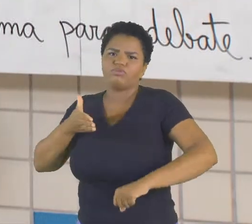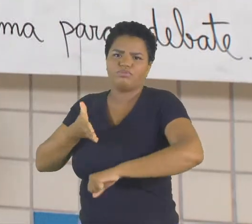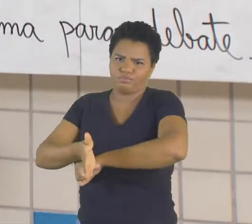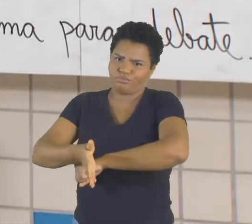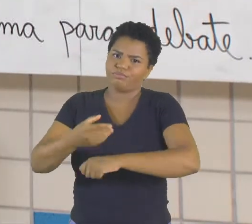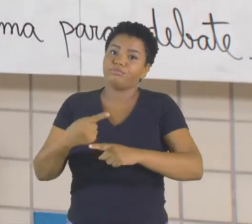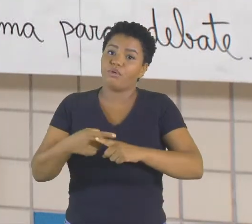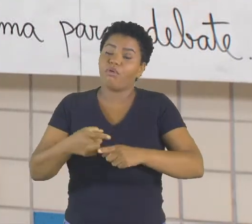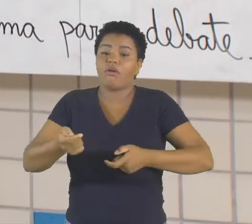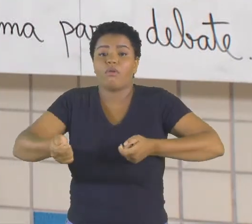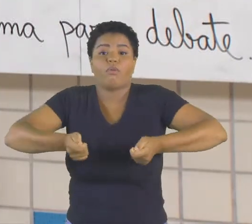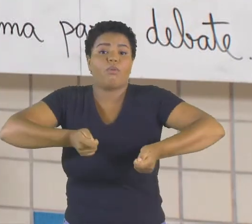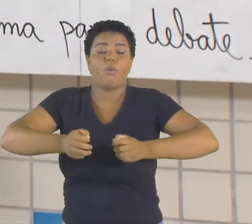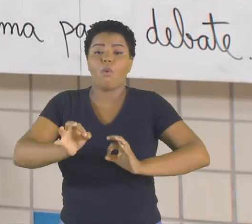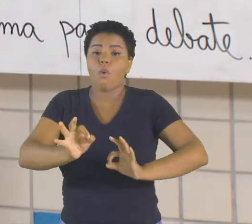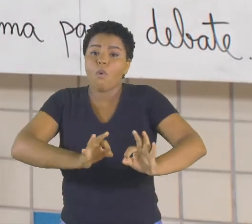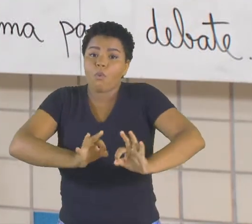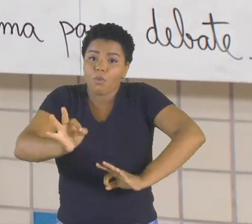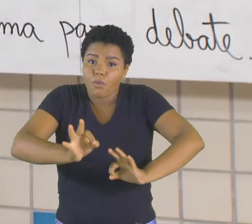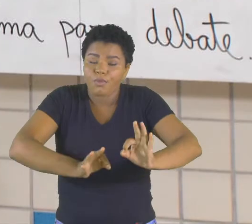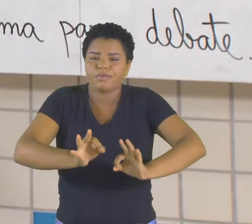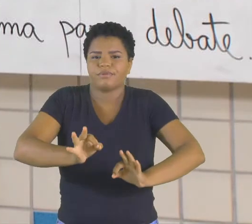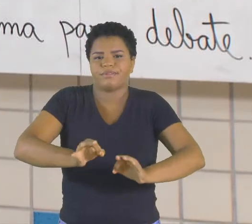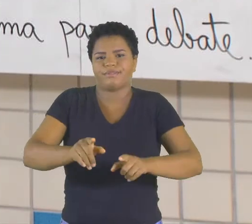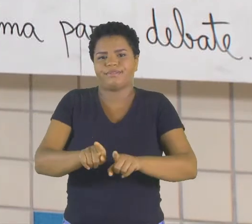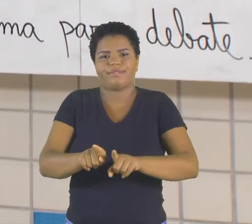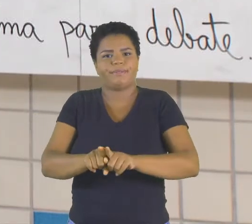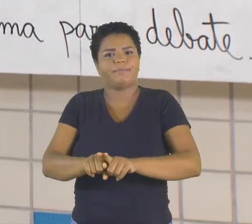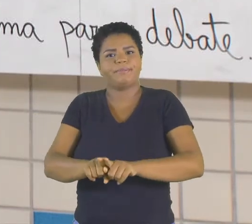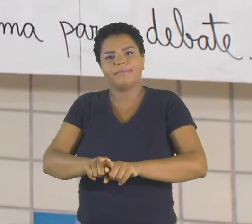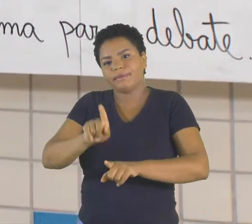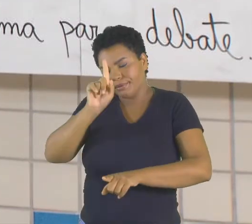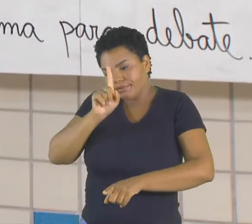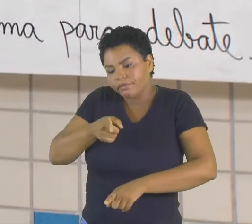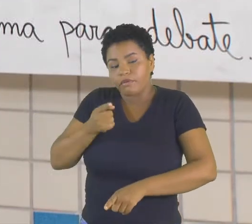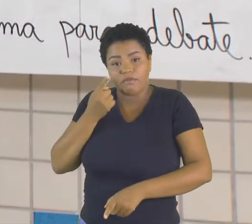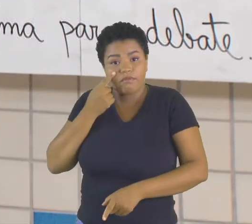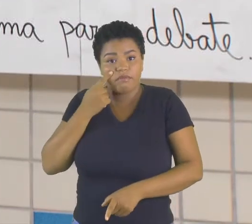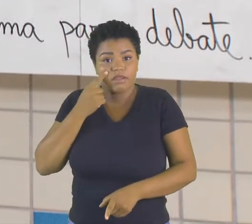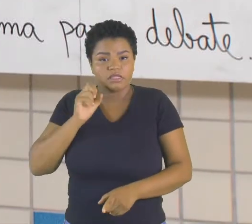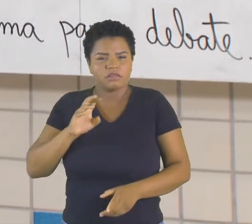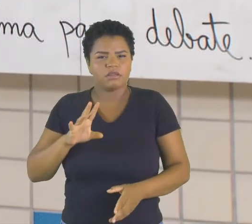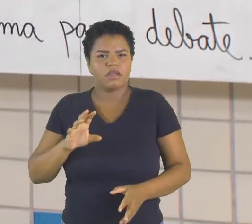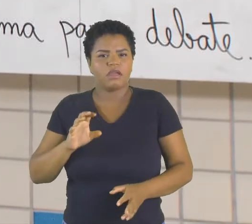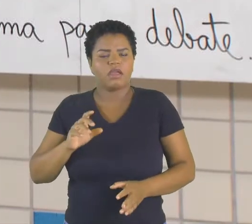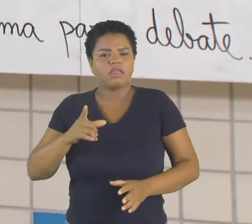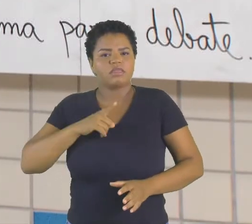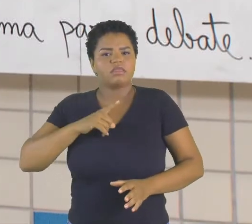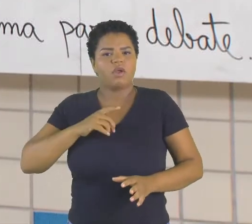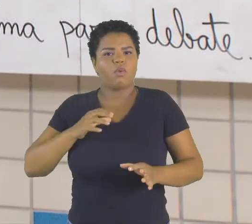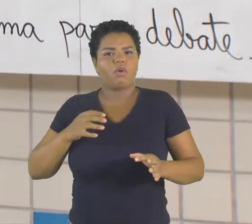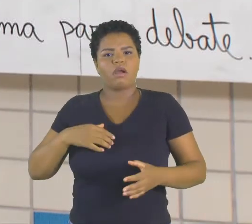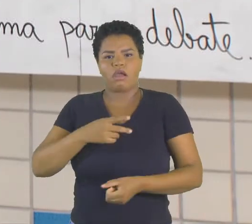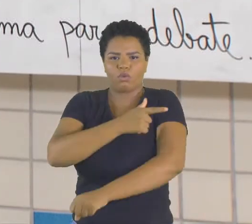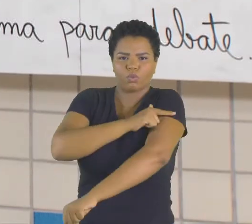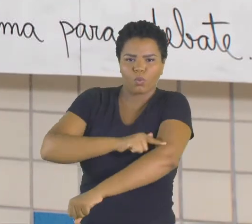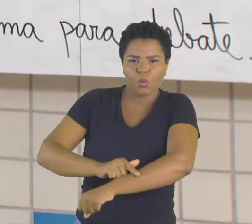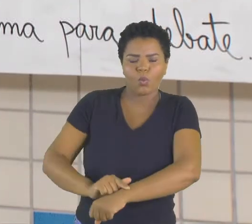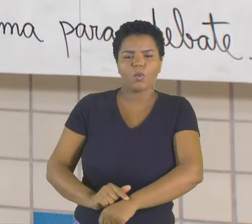Ele é o mediador, ele que vai ordenar ali para que aconteça de maneira civilizada,